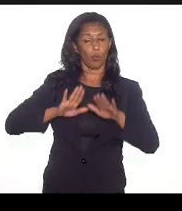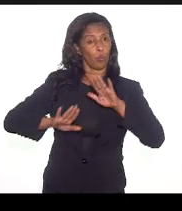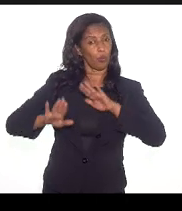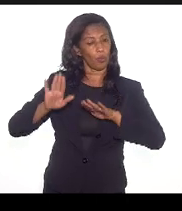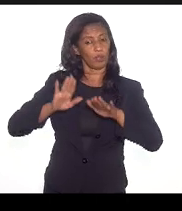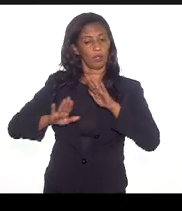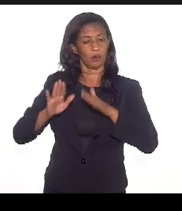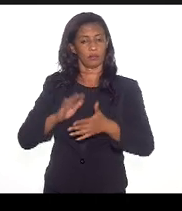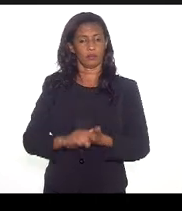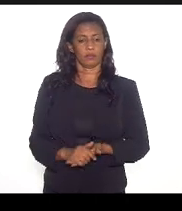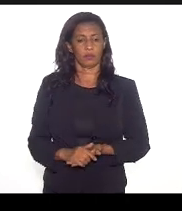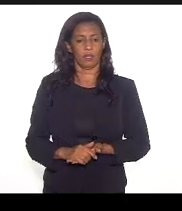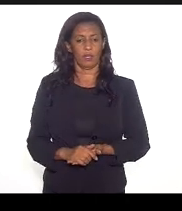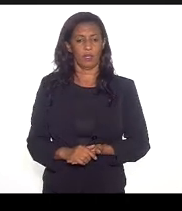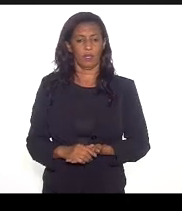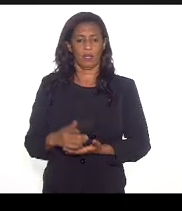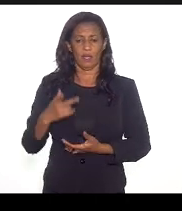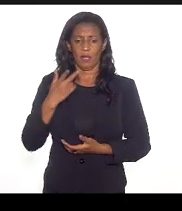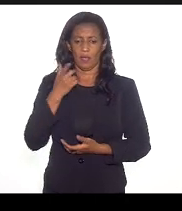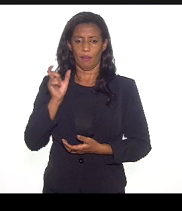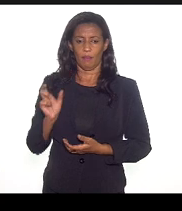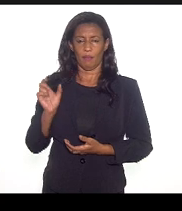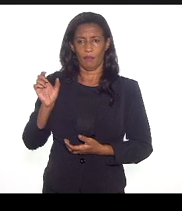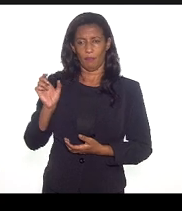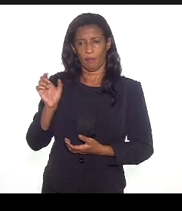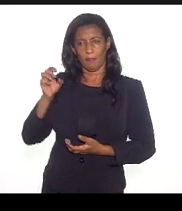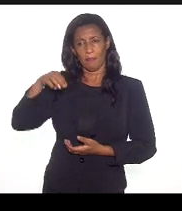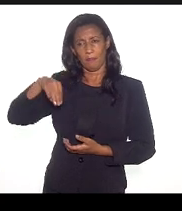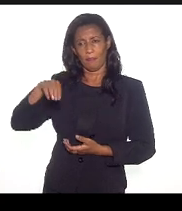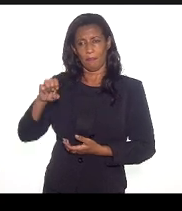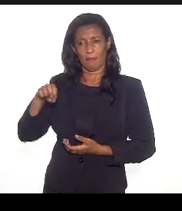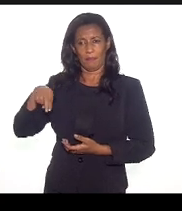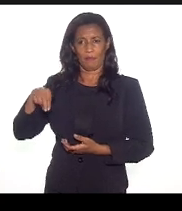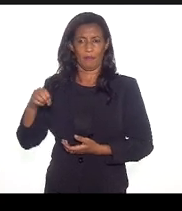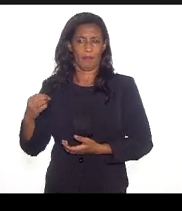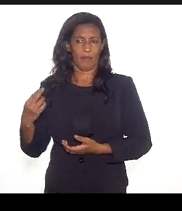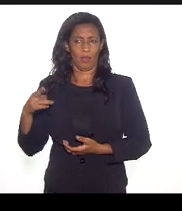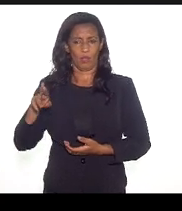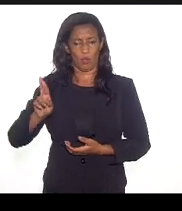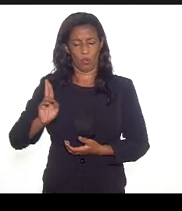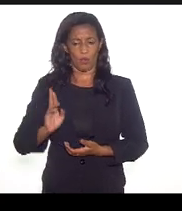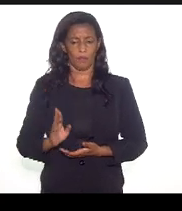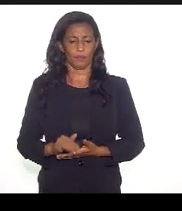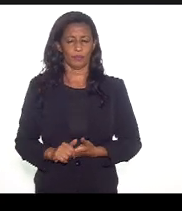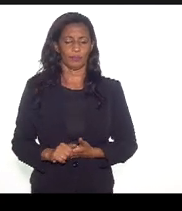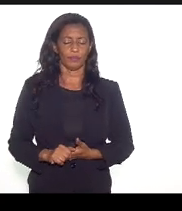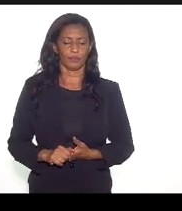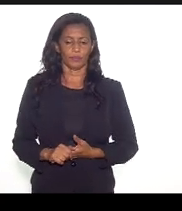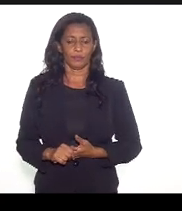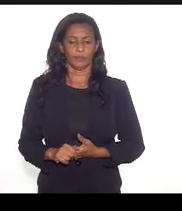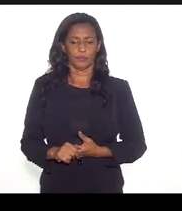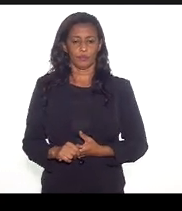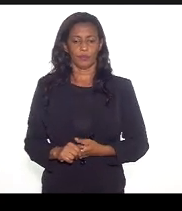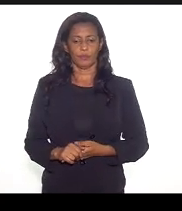cuidado com o menor nos termos das proposições dos projetos.